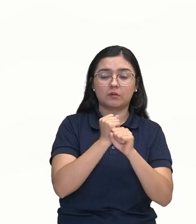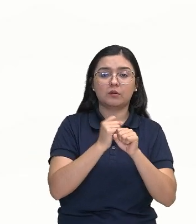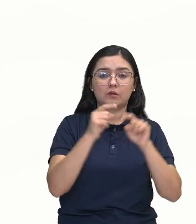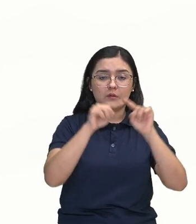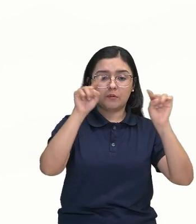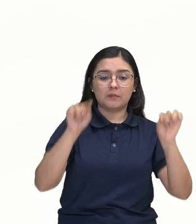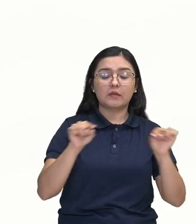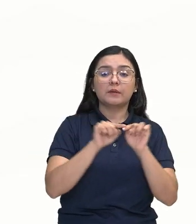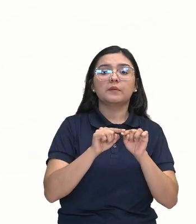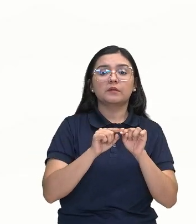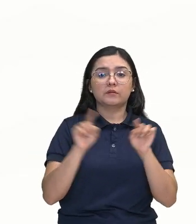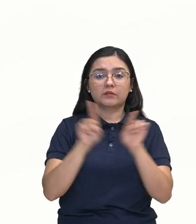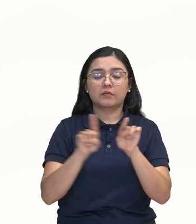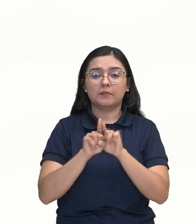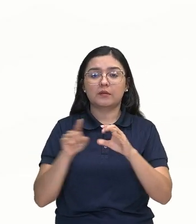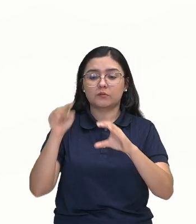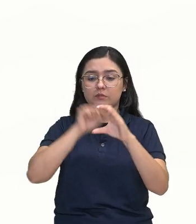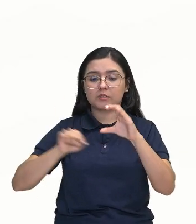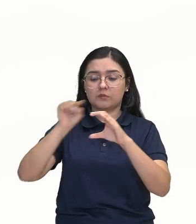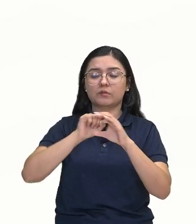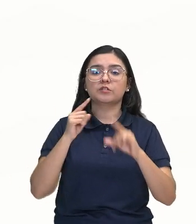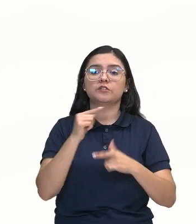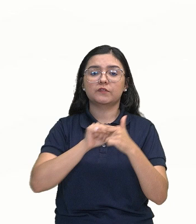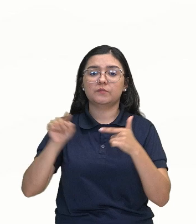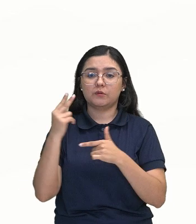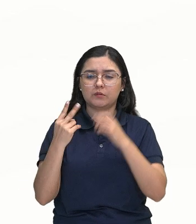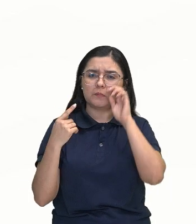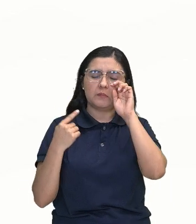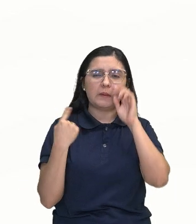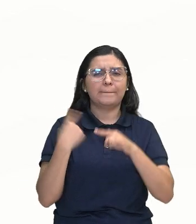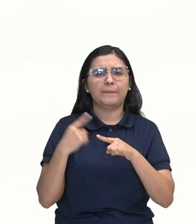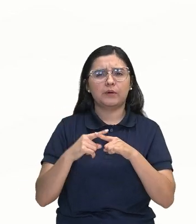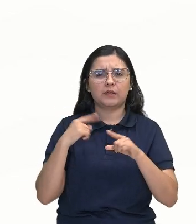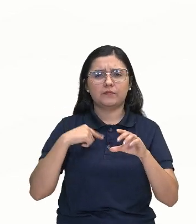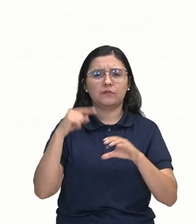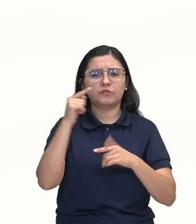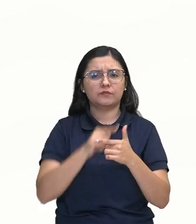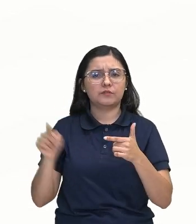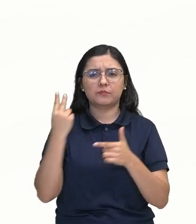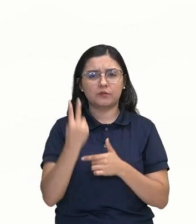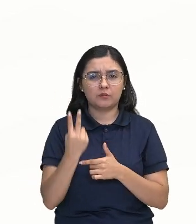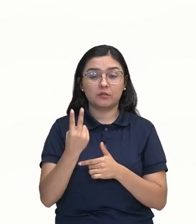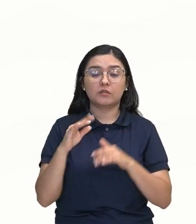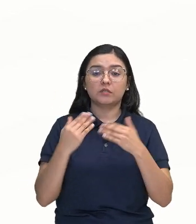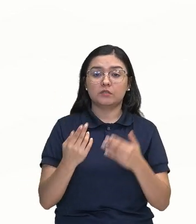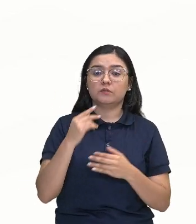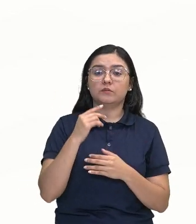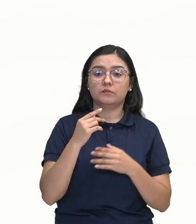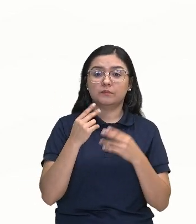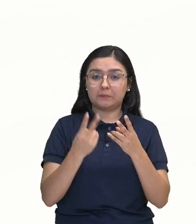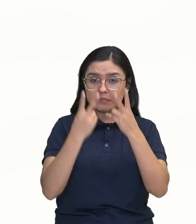do círculo e dividir por 2. Por que eu vou dividir por 2? Veja bem aqui, ó. Se você reparar